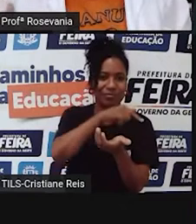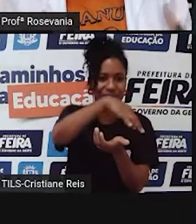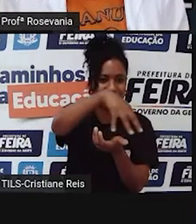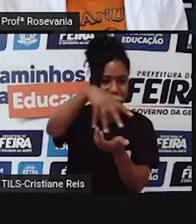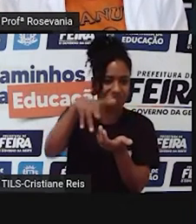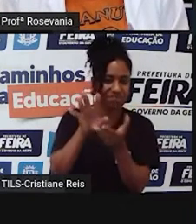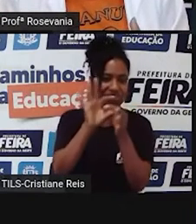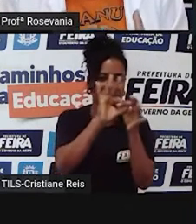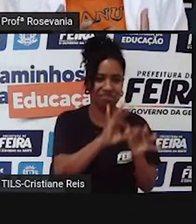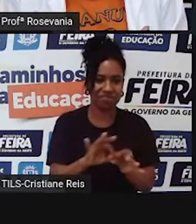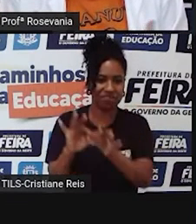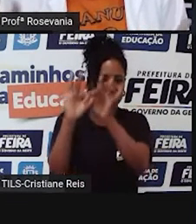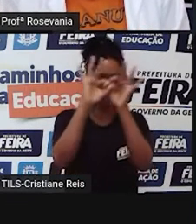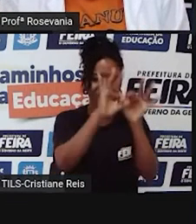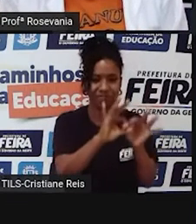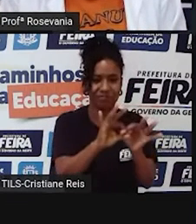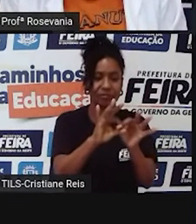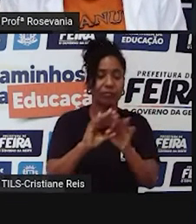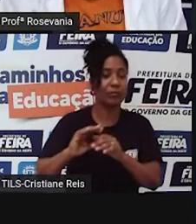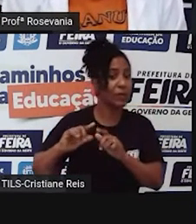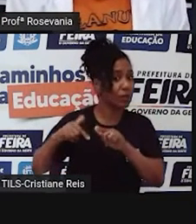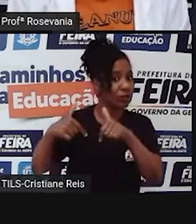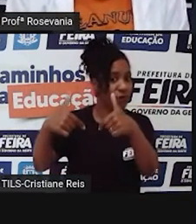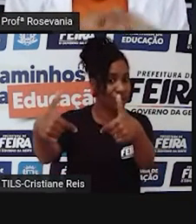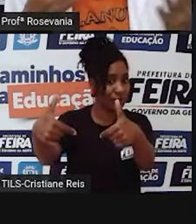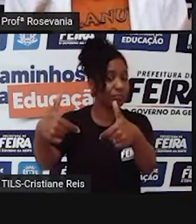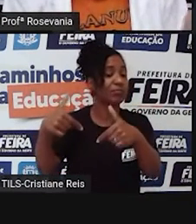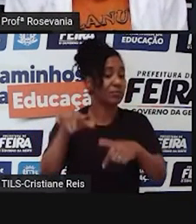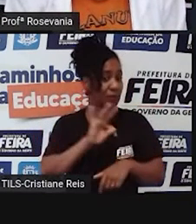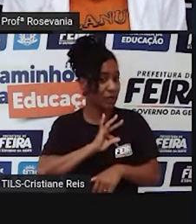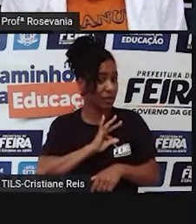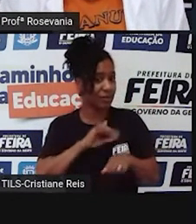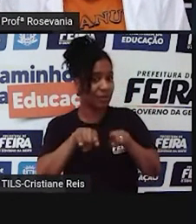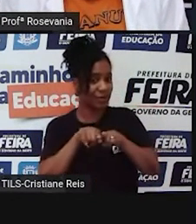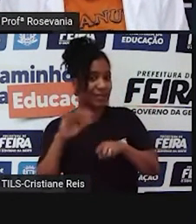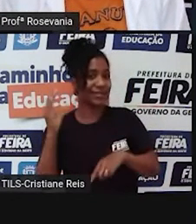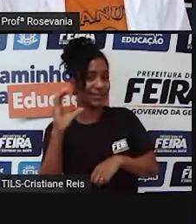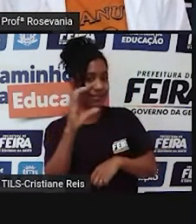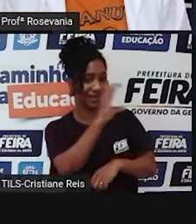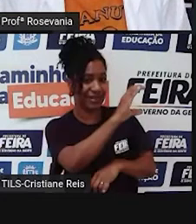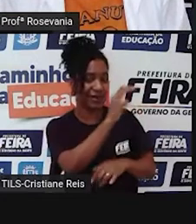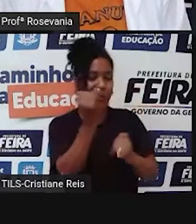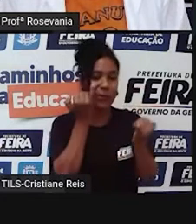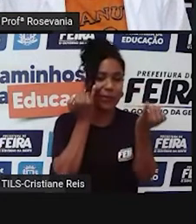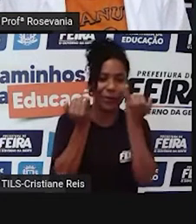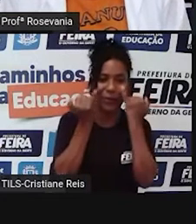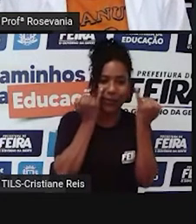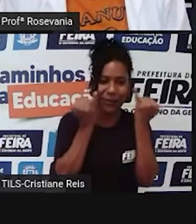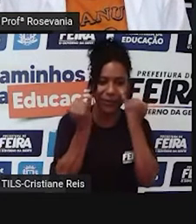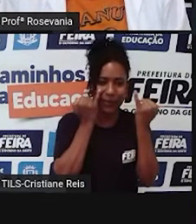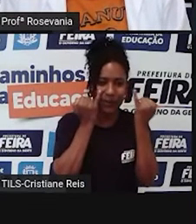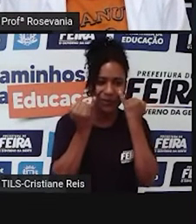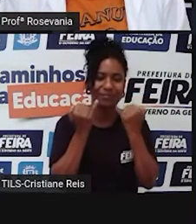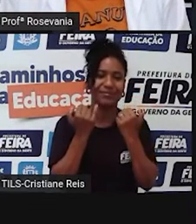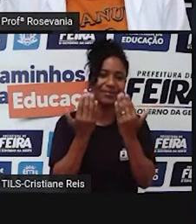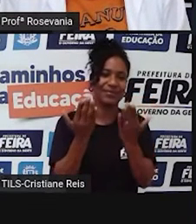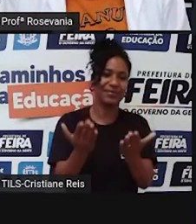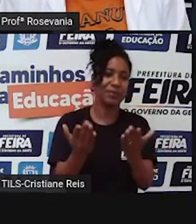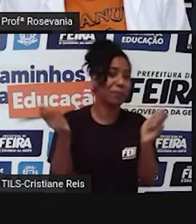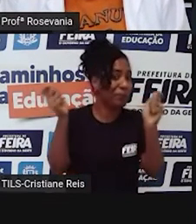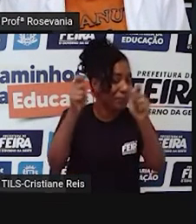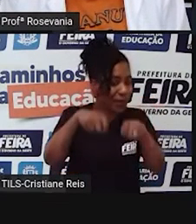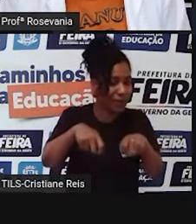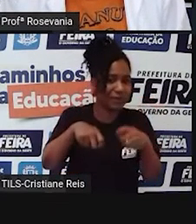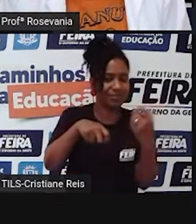favorecido principalmente por essa evolução do meio técnico, científico e informacional, que a gente tem, né, essa capacidade